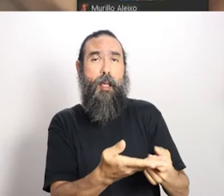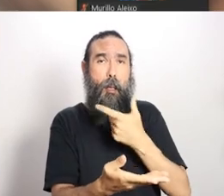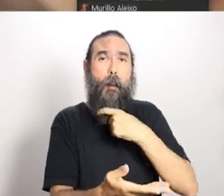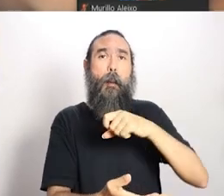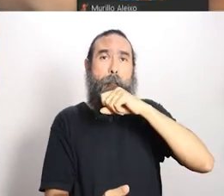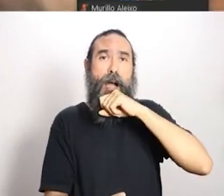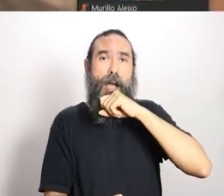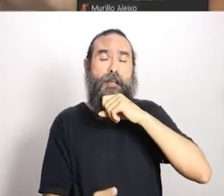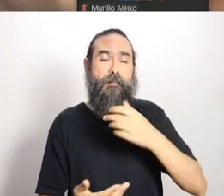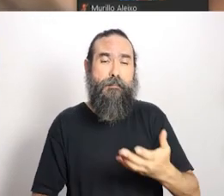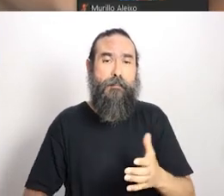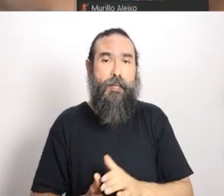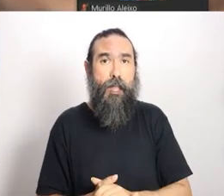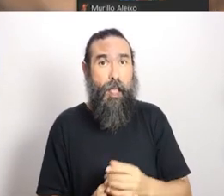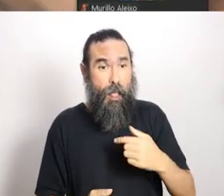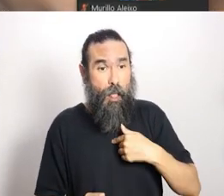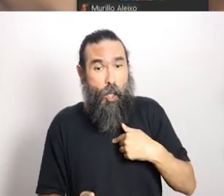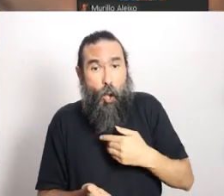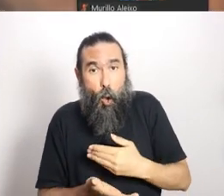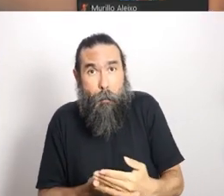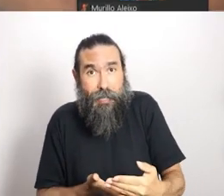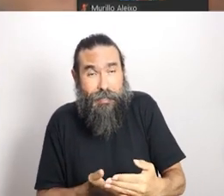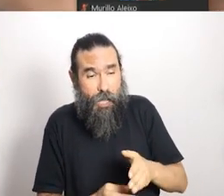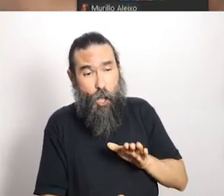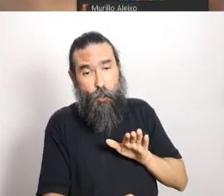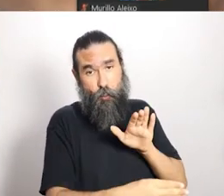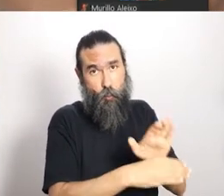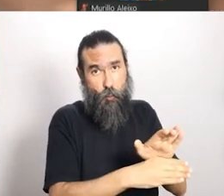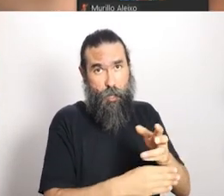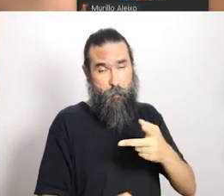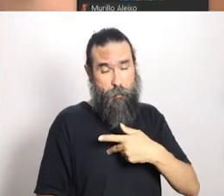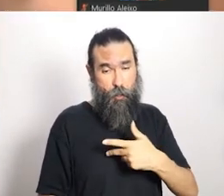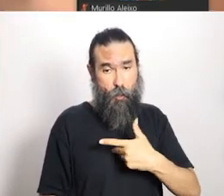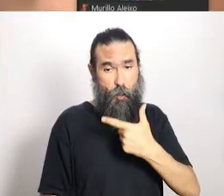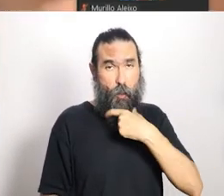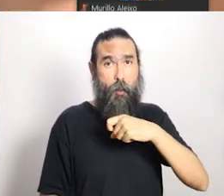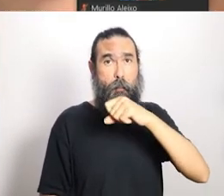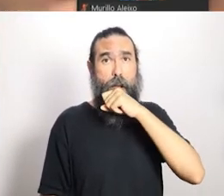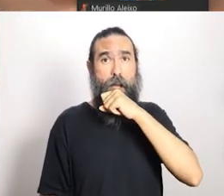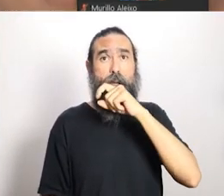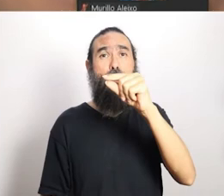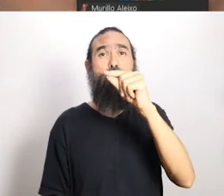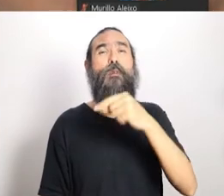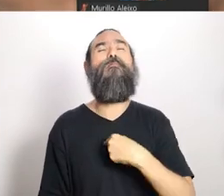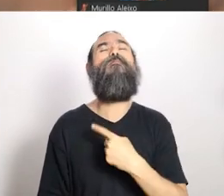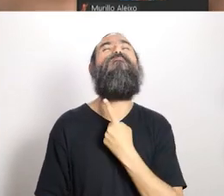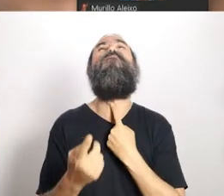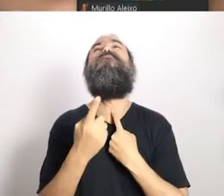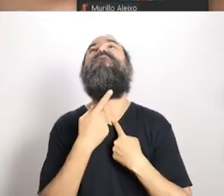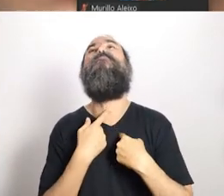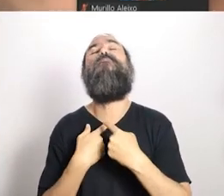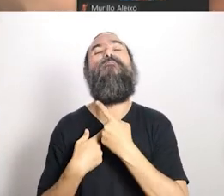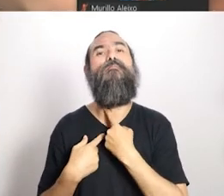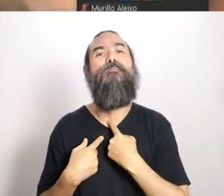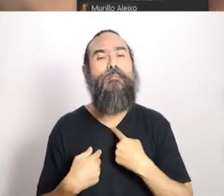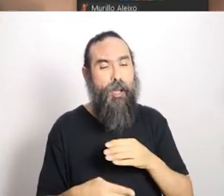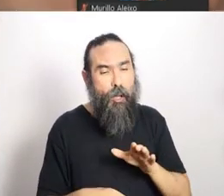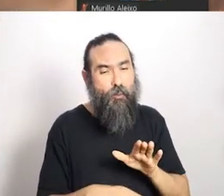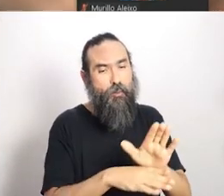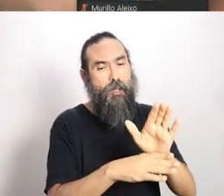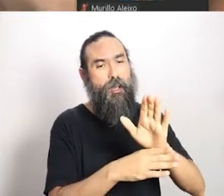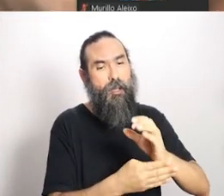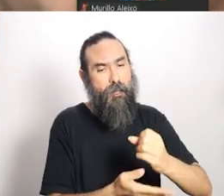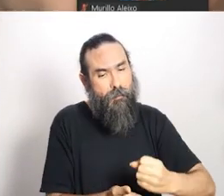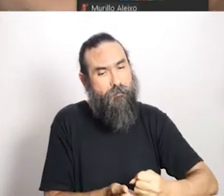Eu me tornei produtor a partir do momento que eu comecei a ajudar meu pai. Existia em mim um desejo de